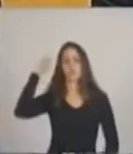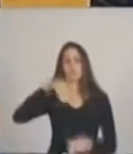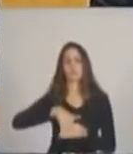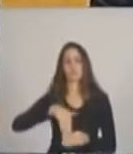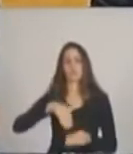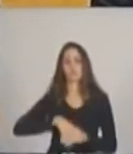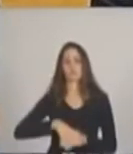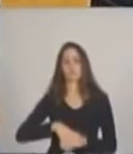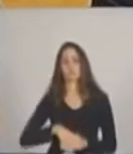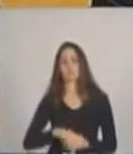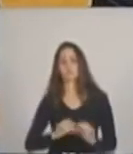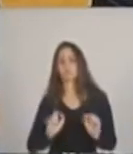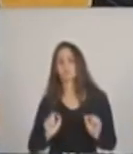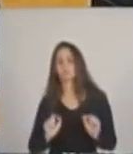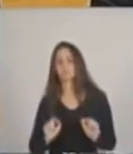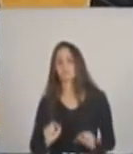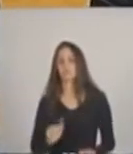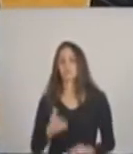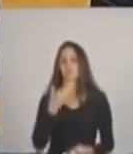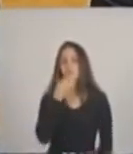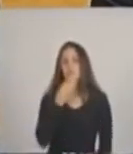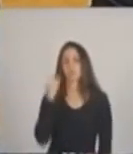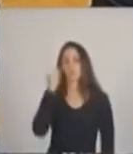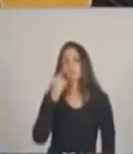Deputado Hudson Leal.